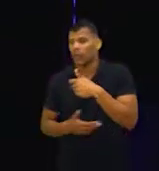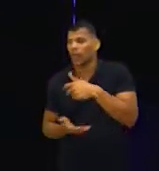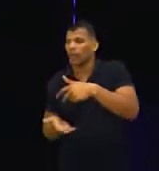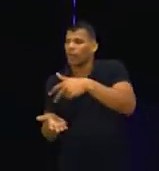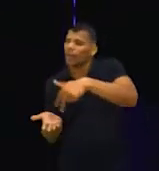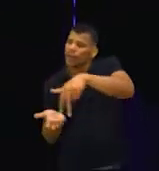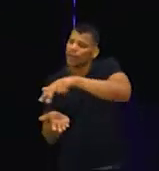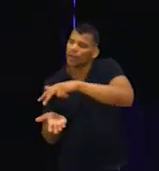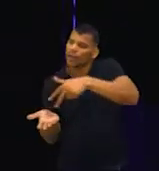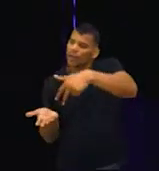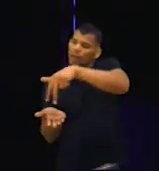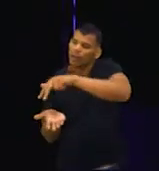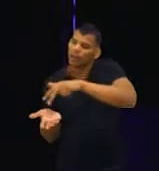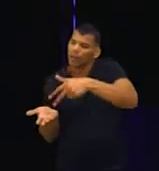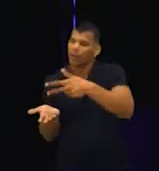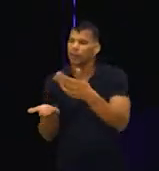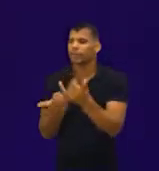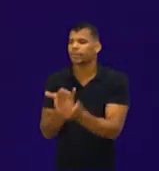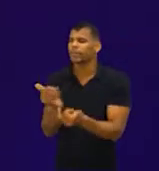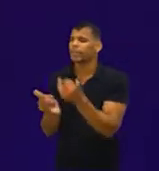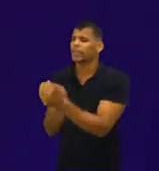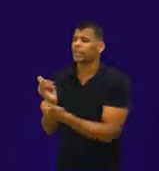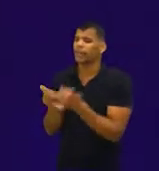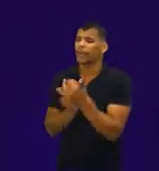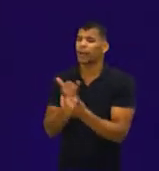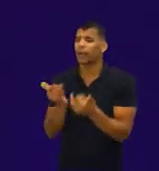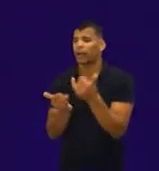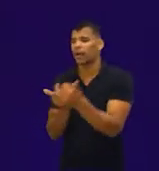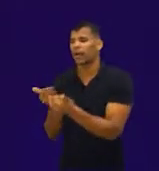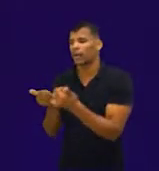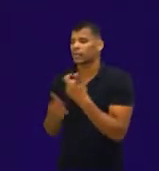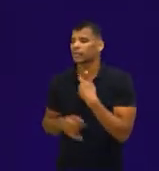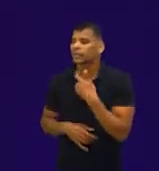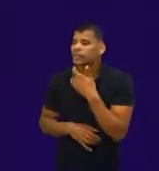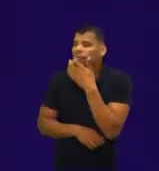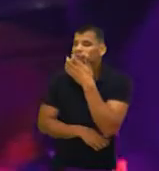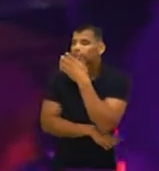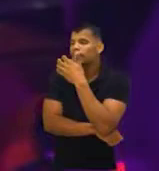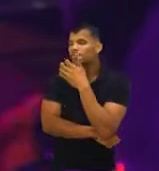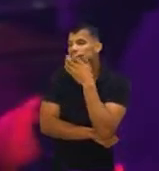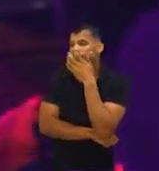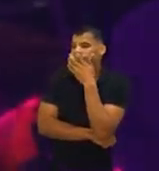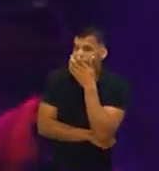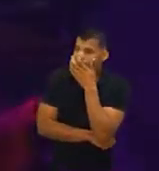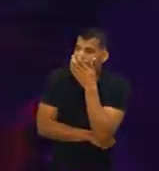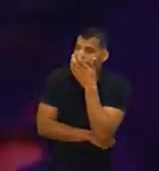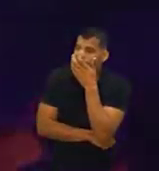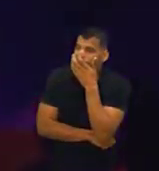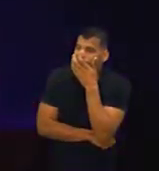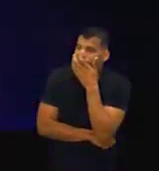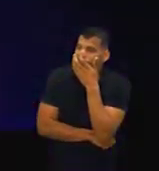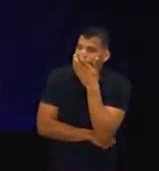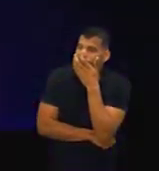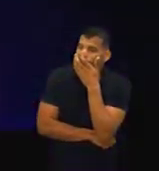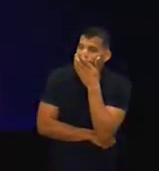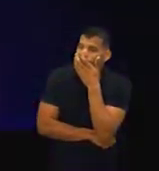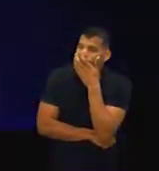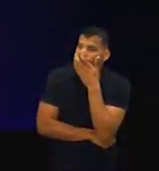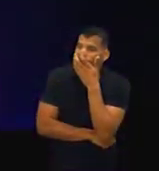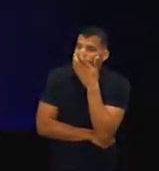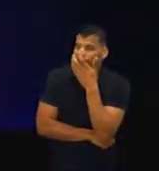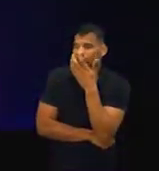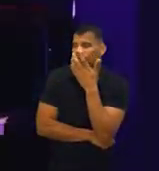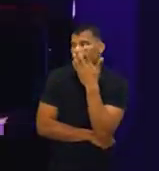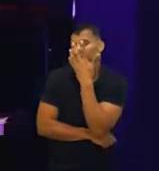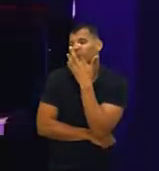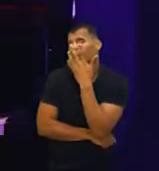pois eu quis você como o sol e as estrelas, dois de lua,